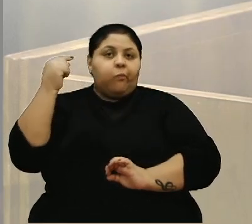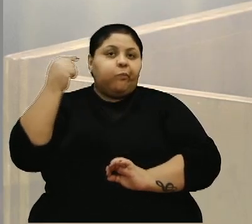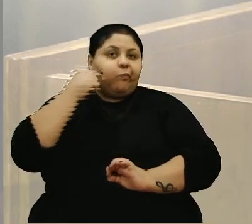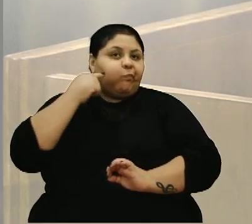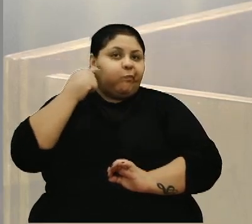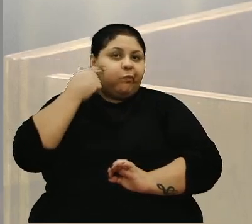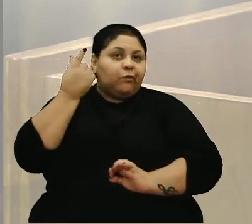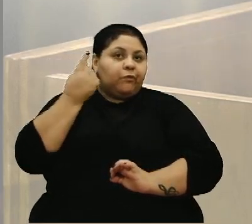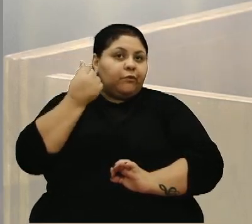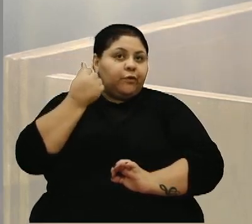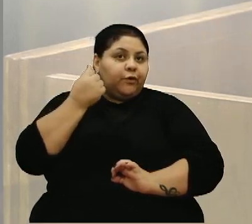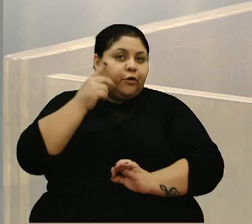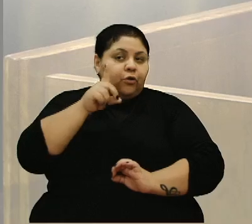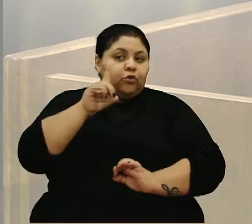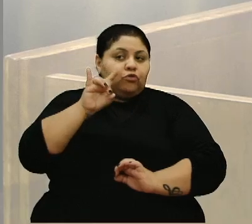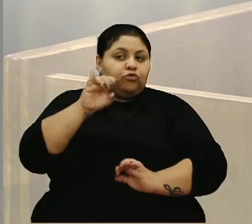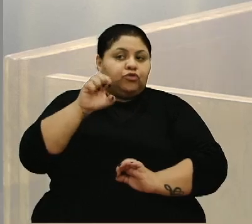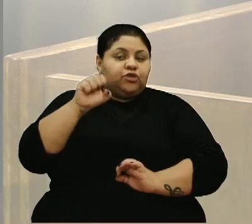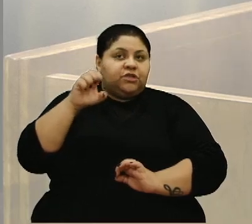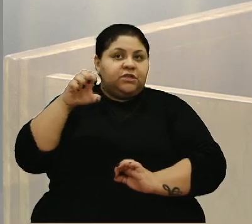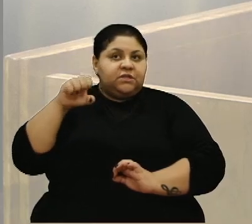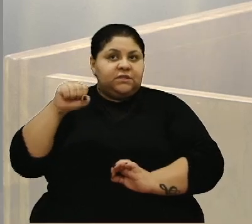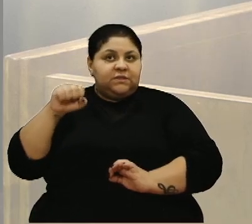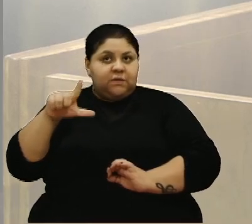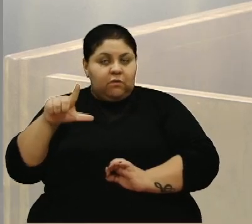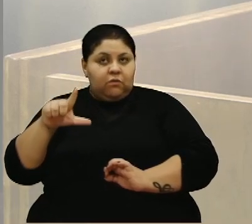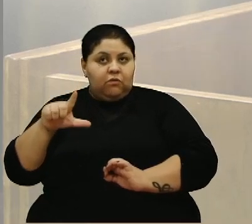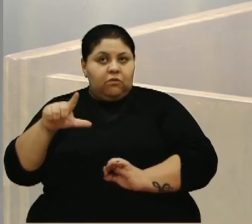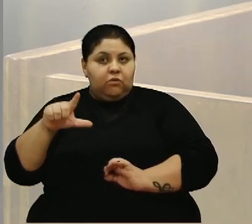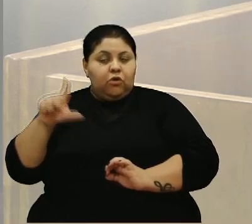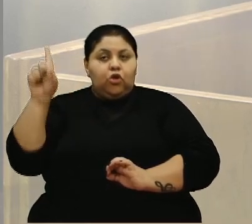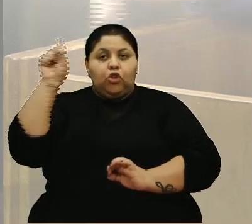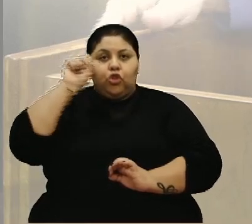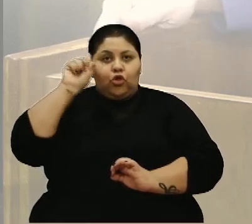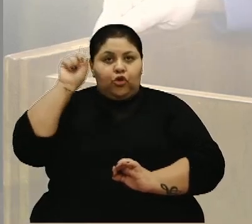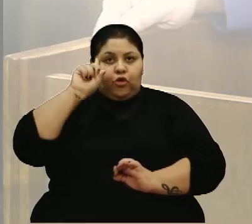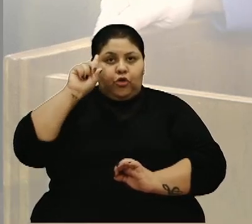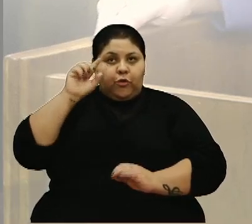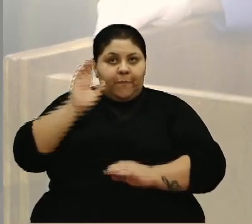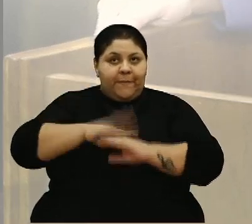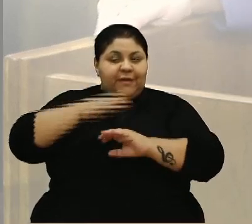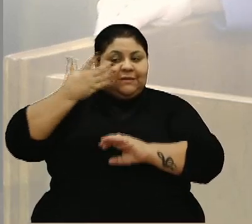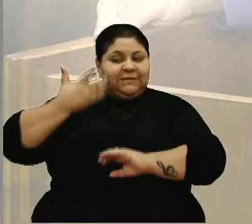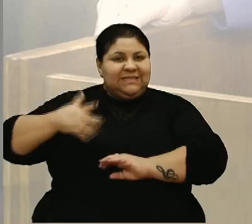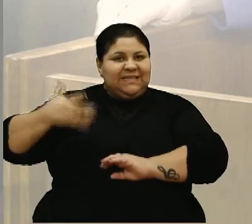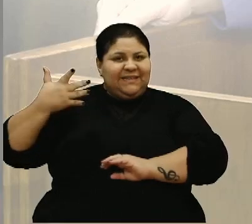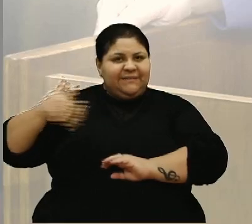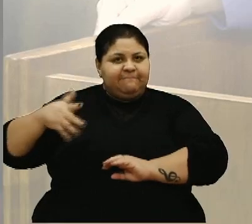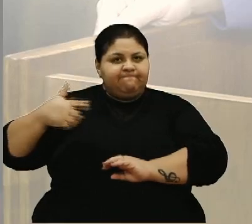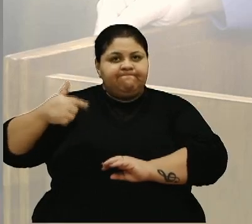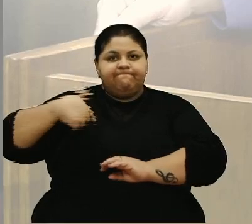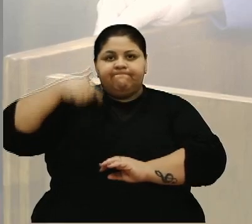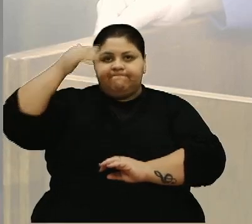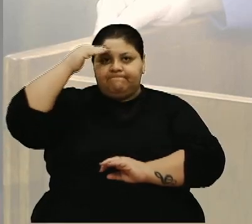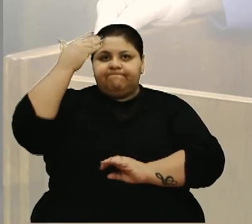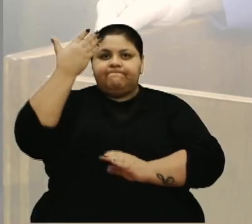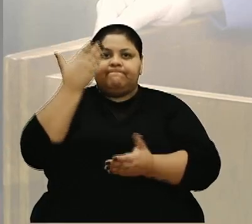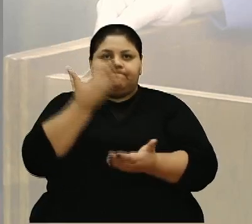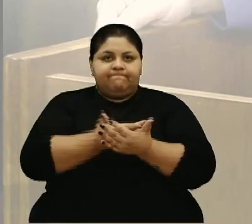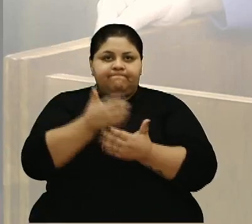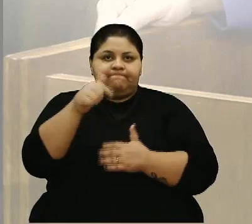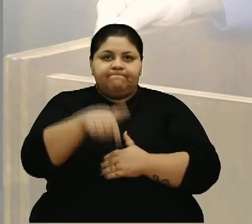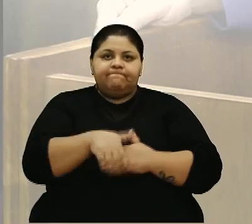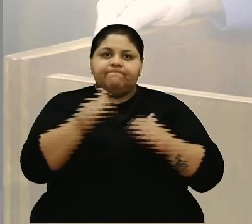dia o diesel aumenta, a cada dia o custo fixo de vocês fica cada vez maior. Então tenho certeza absoluta que esta